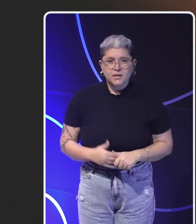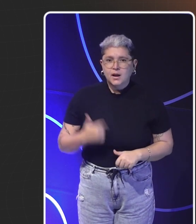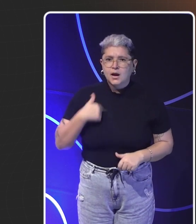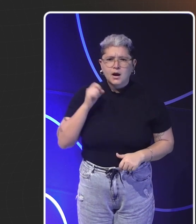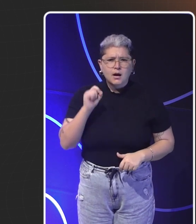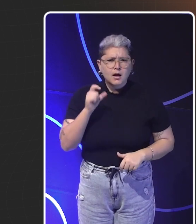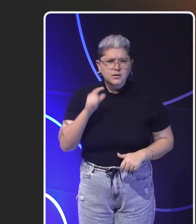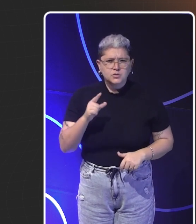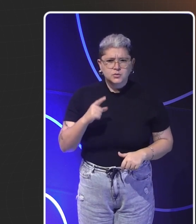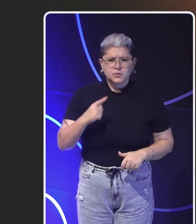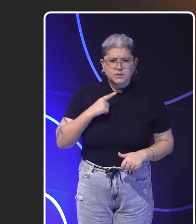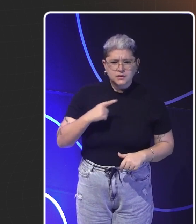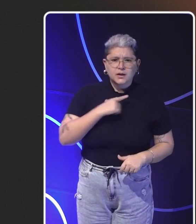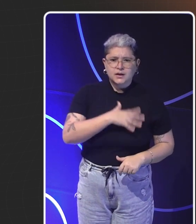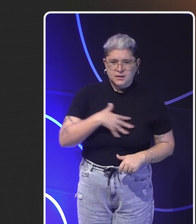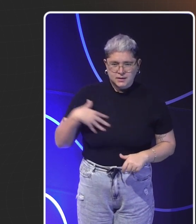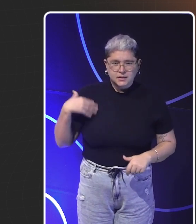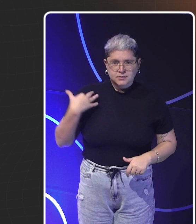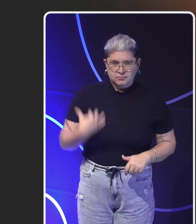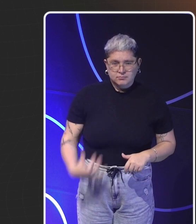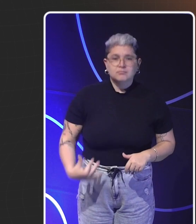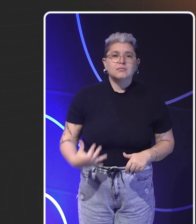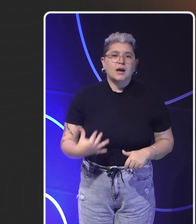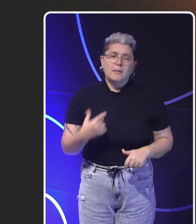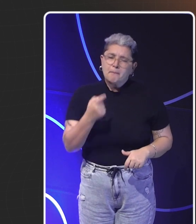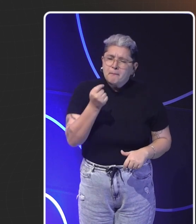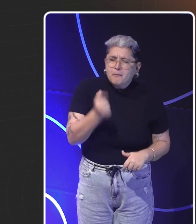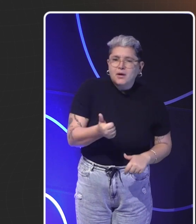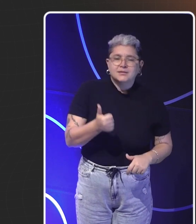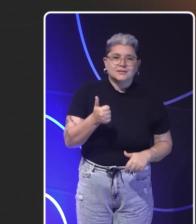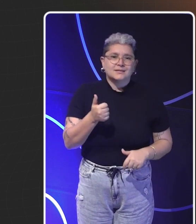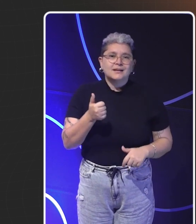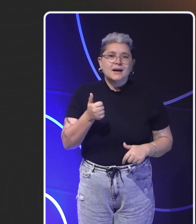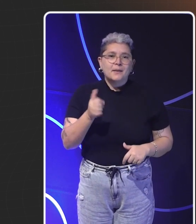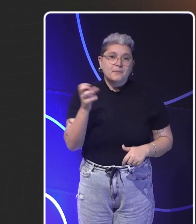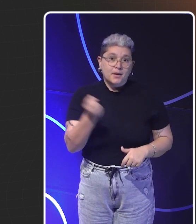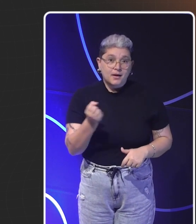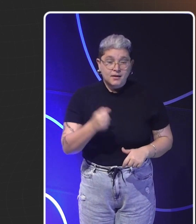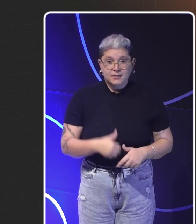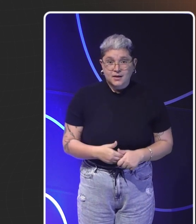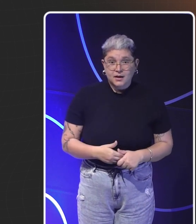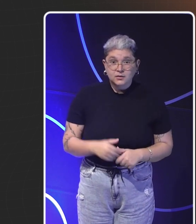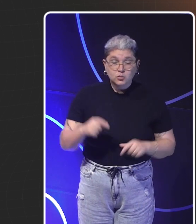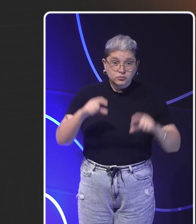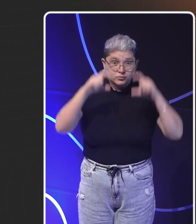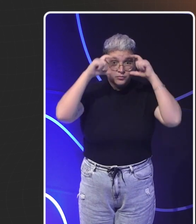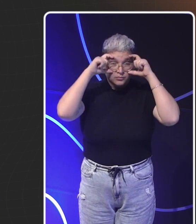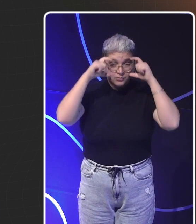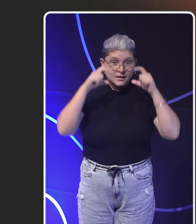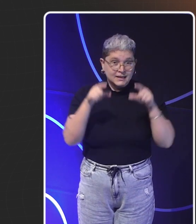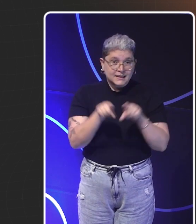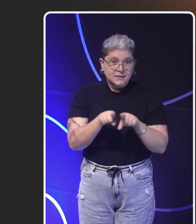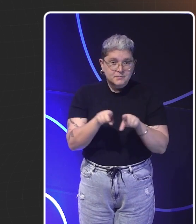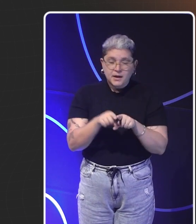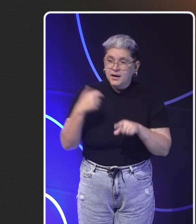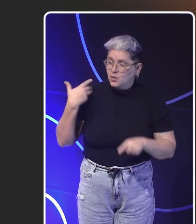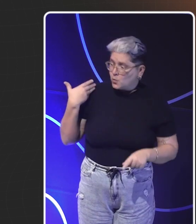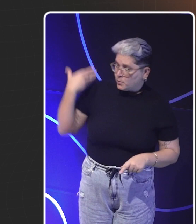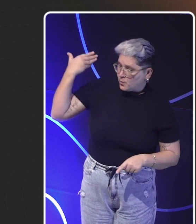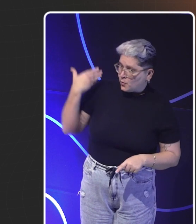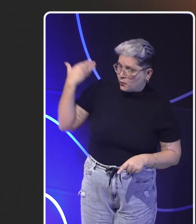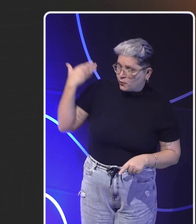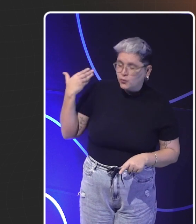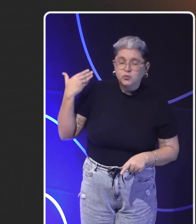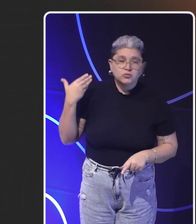azul com listras brancas, quase um xadrez. Tô com óculos vinho e o meu fundo tá todo desfocado.